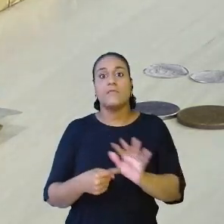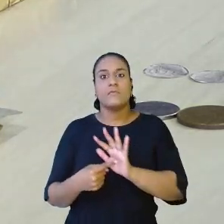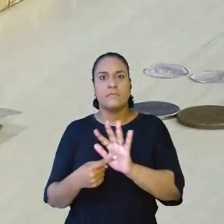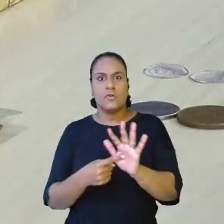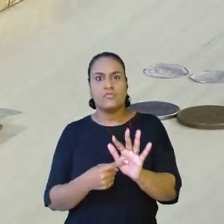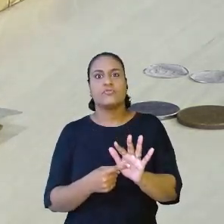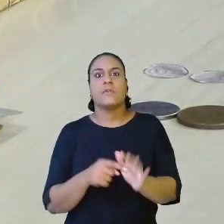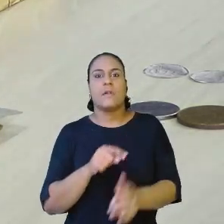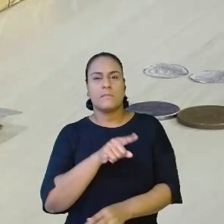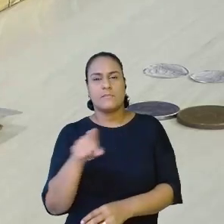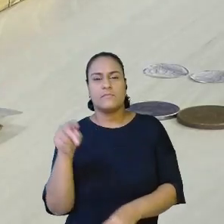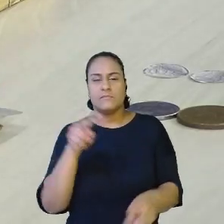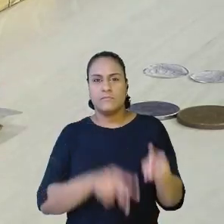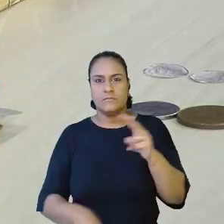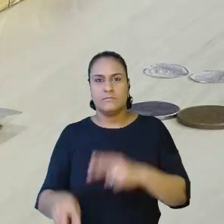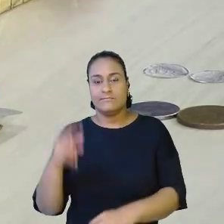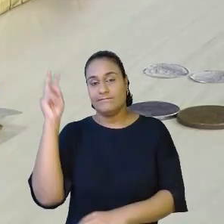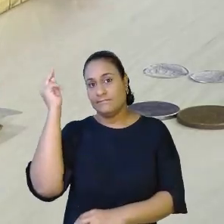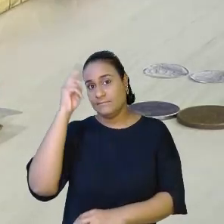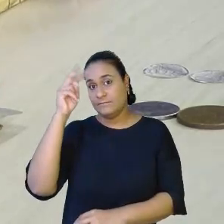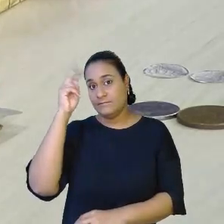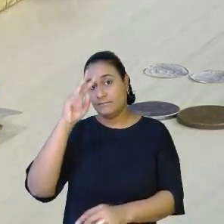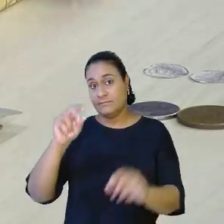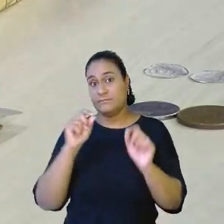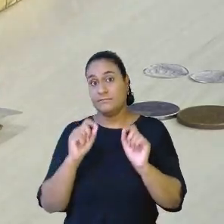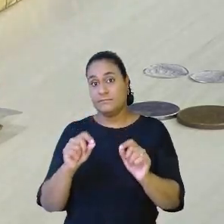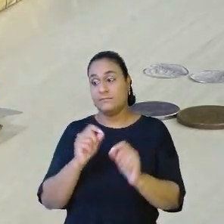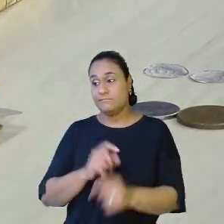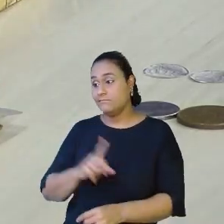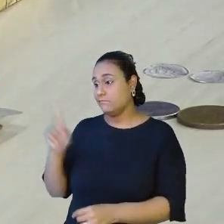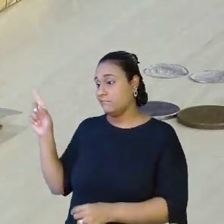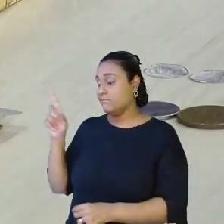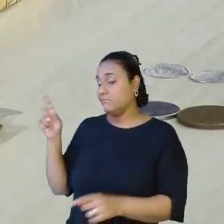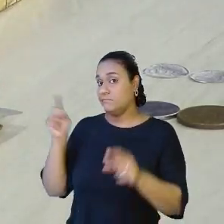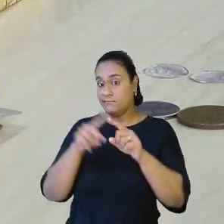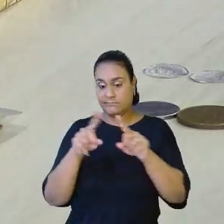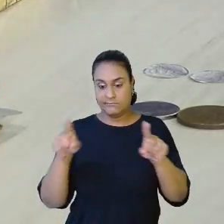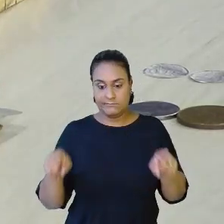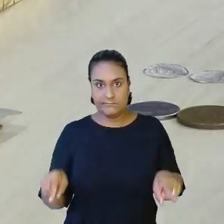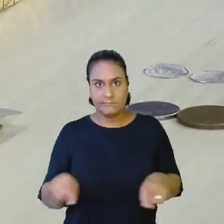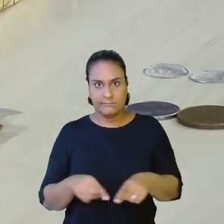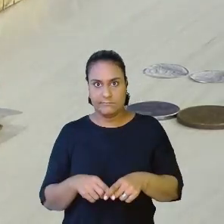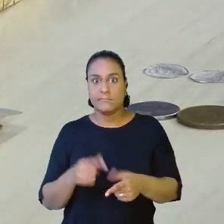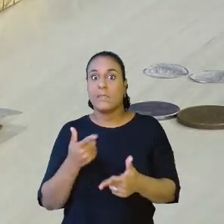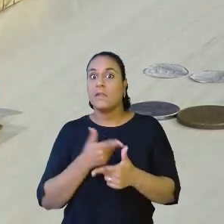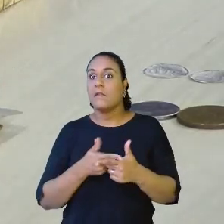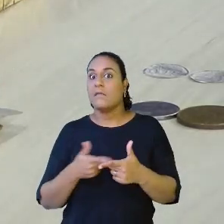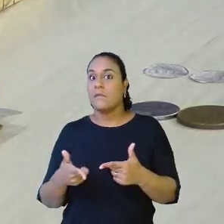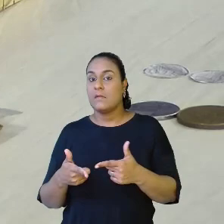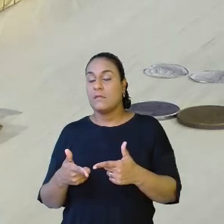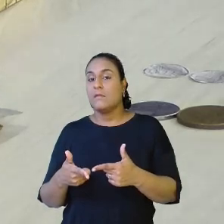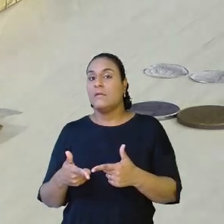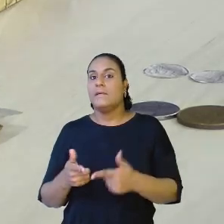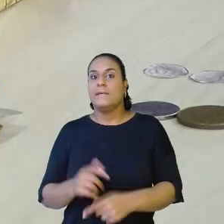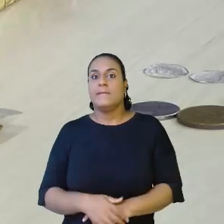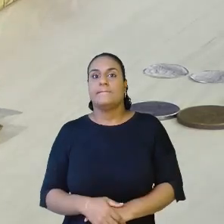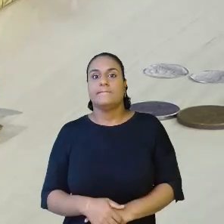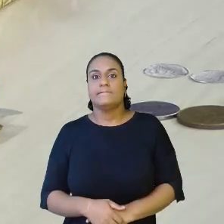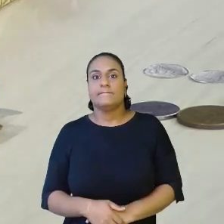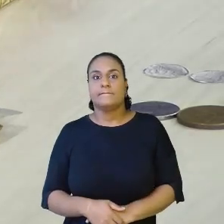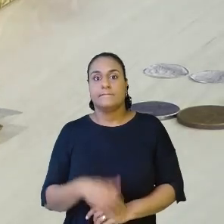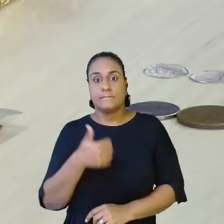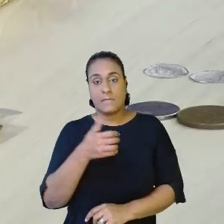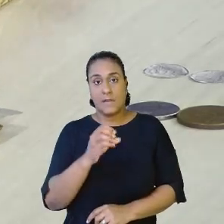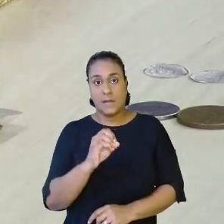vocês observem. Lembrando que este meu inteiro, ele vai ser dividido em